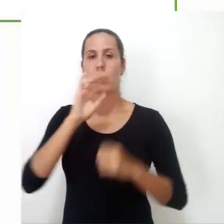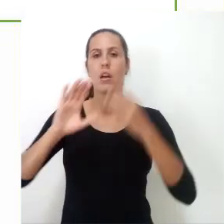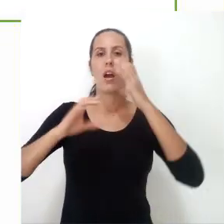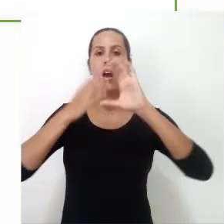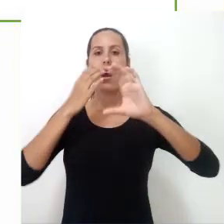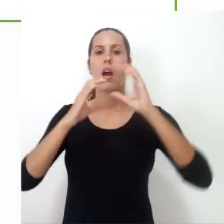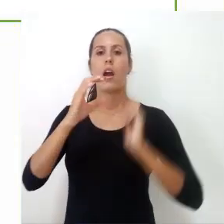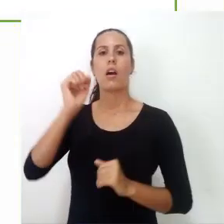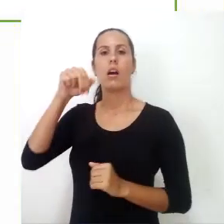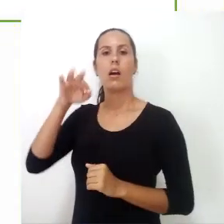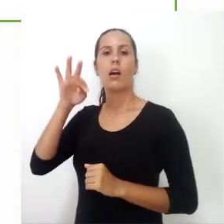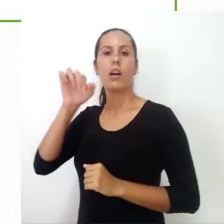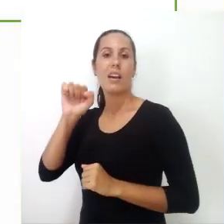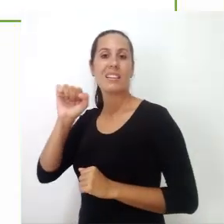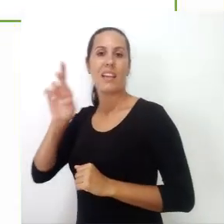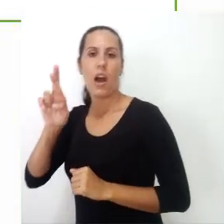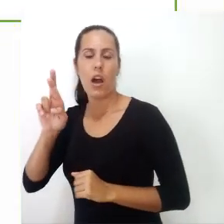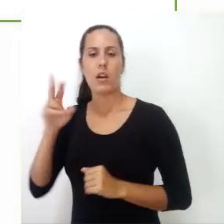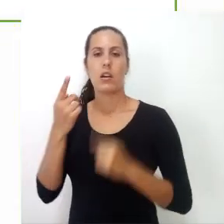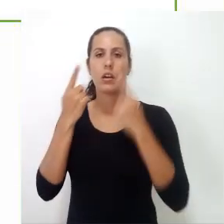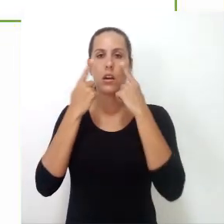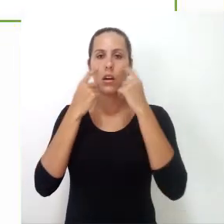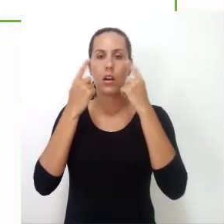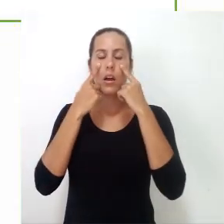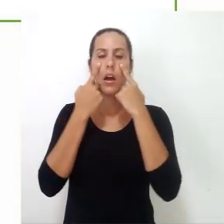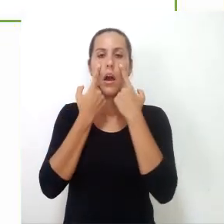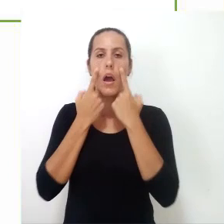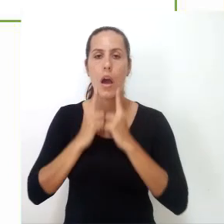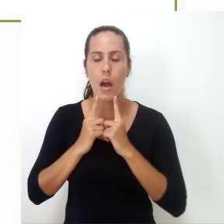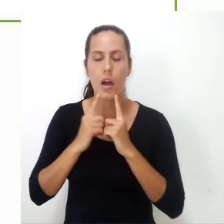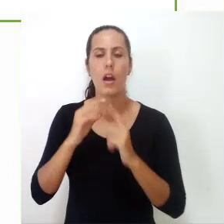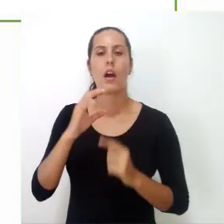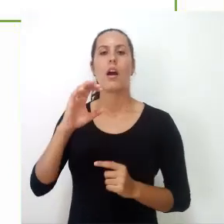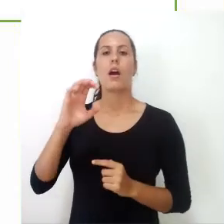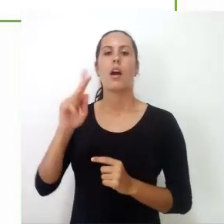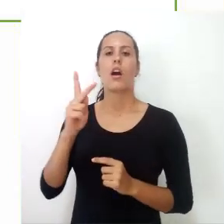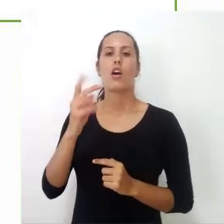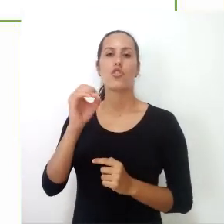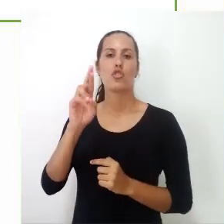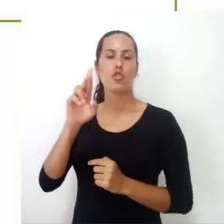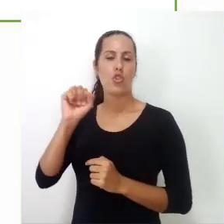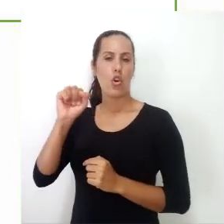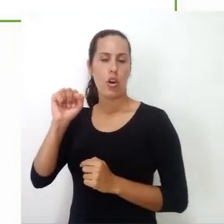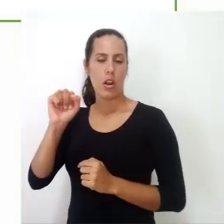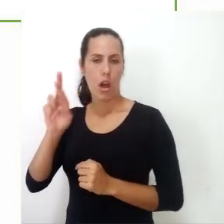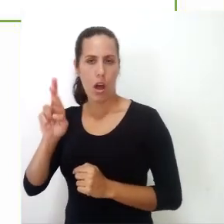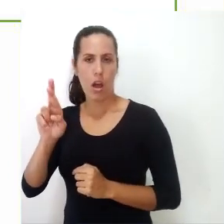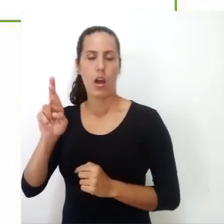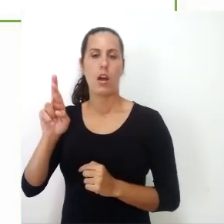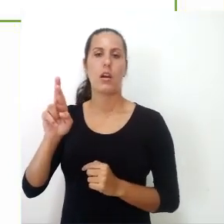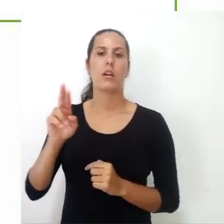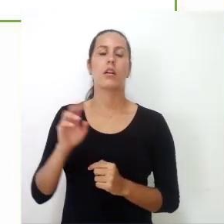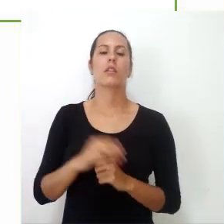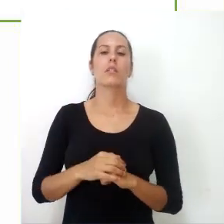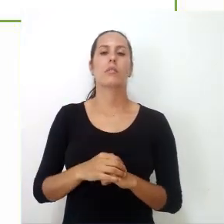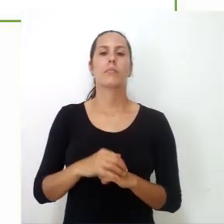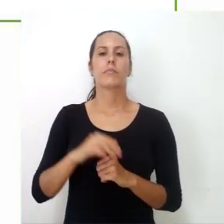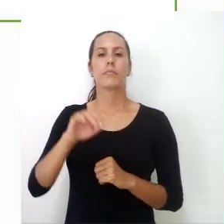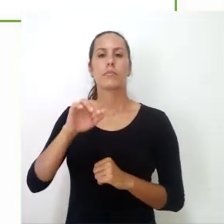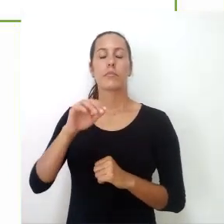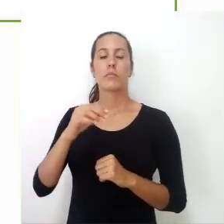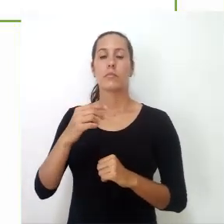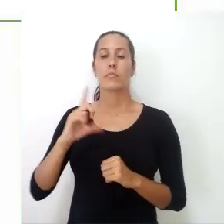Cantar, certo? Cantar, chorar, AR, certo? Vender, ER, certo? Partir.